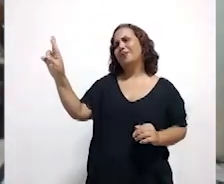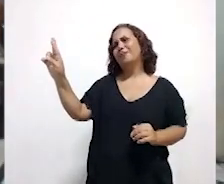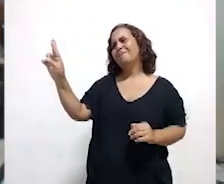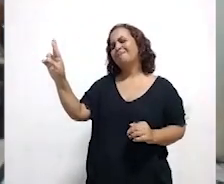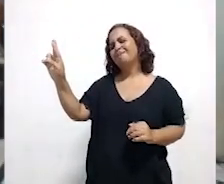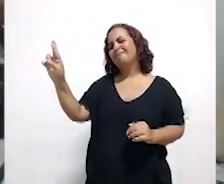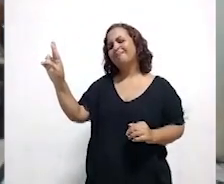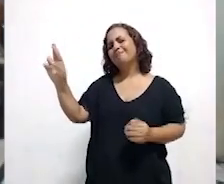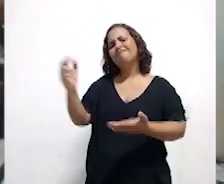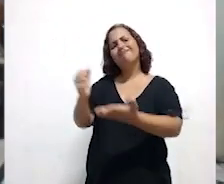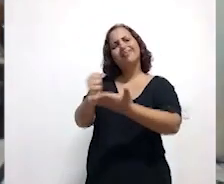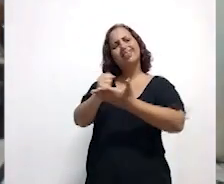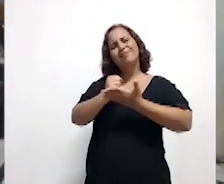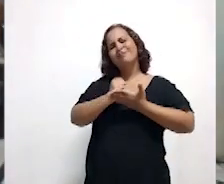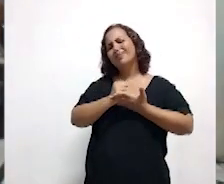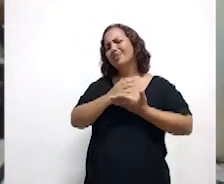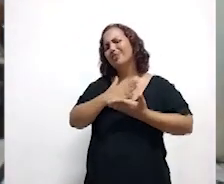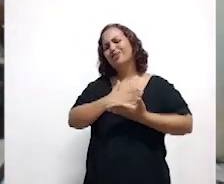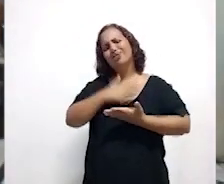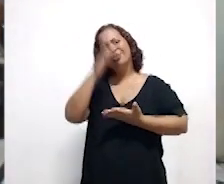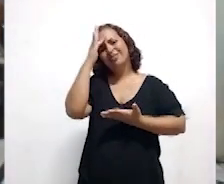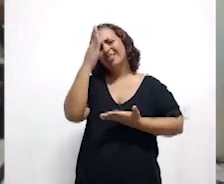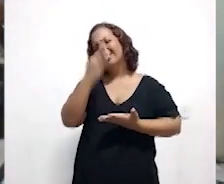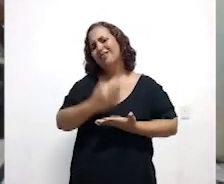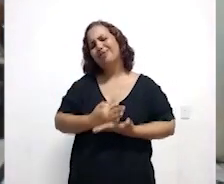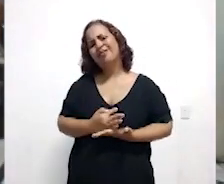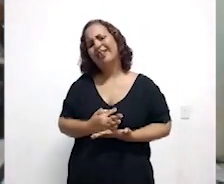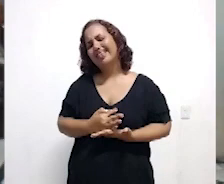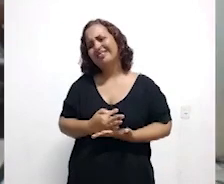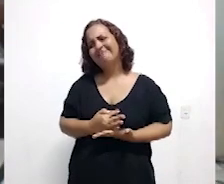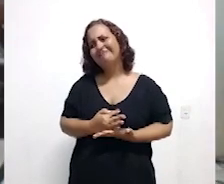me ajuda a ter fé, né?